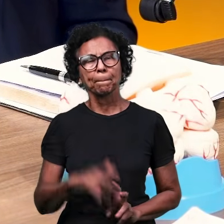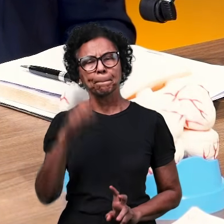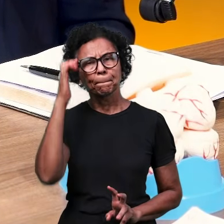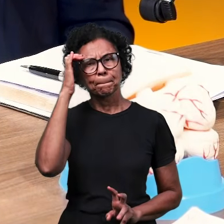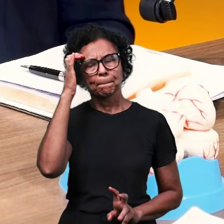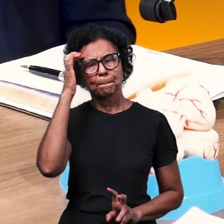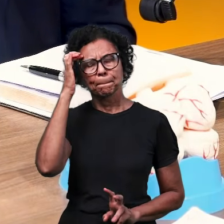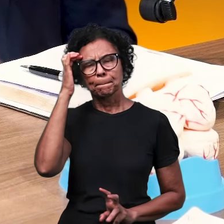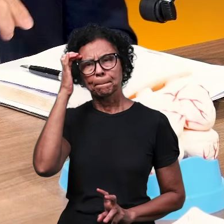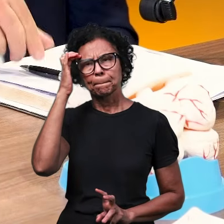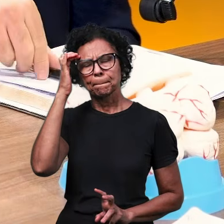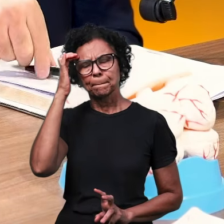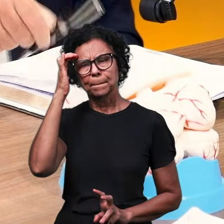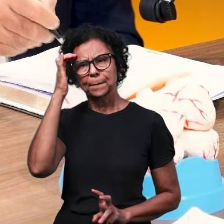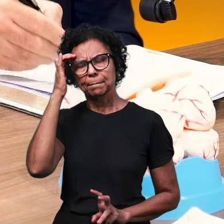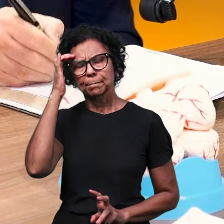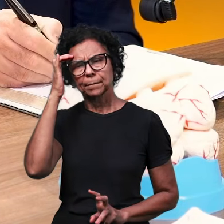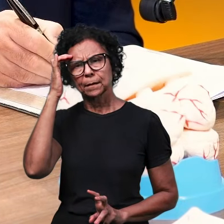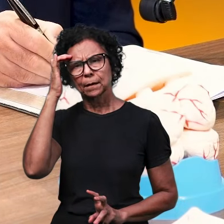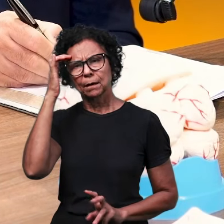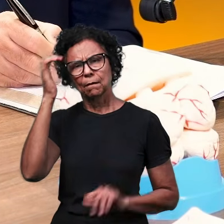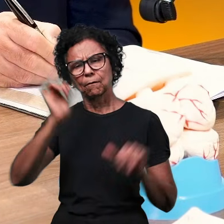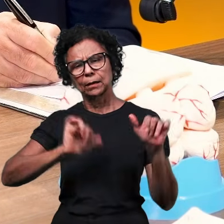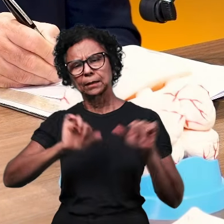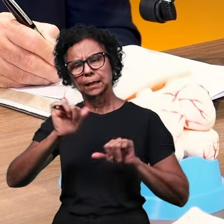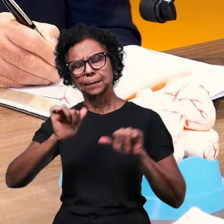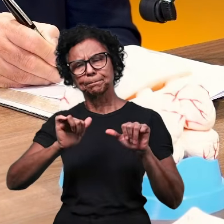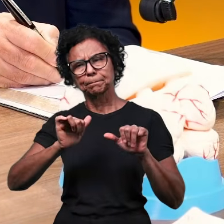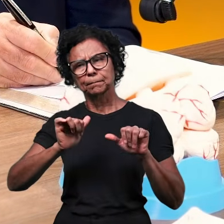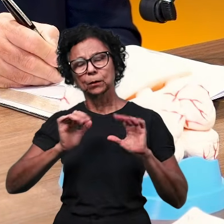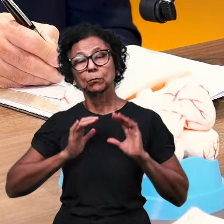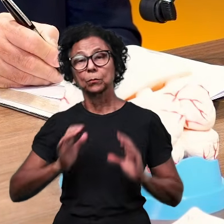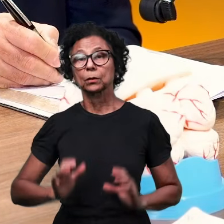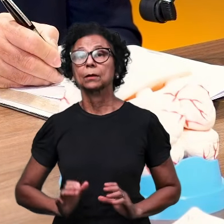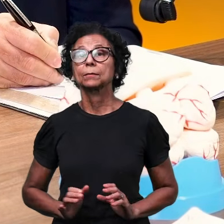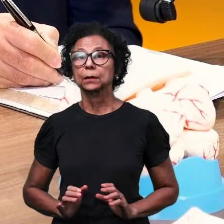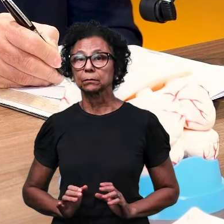em relação a esse comportamento. A ansiedade,